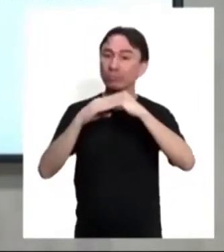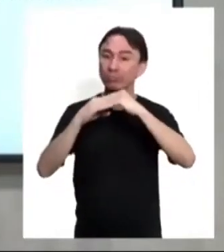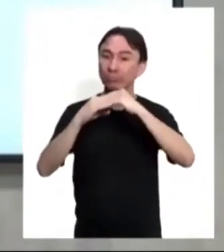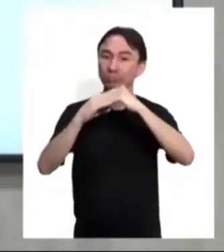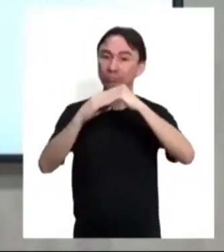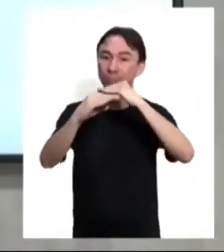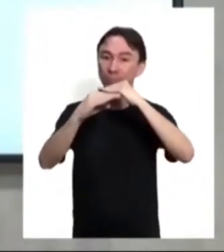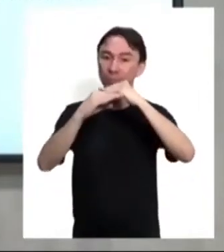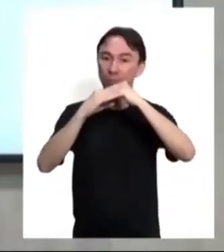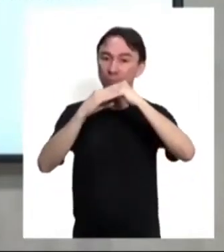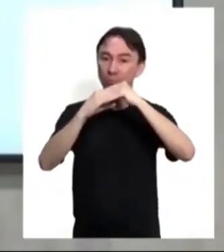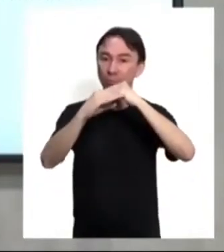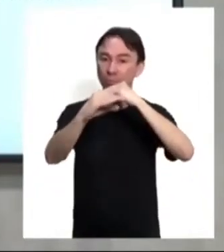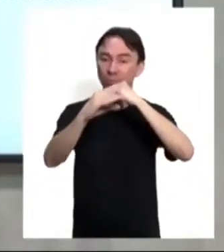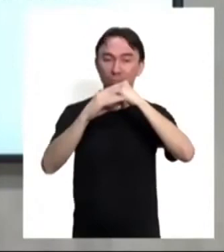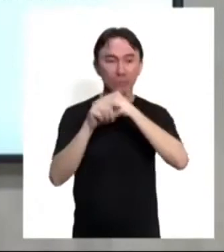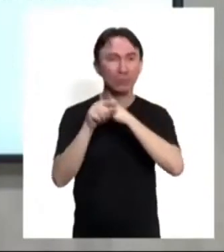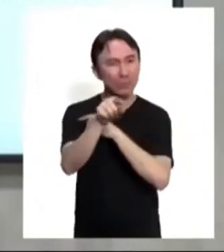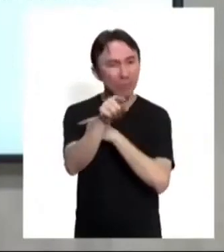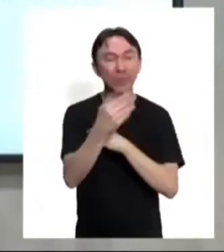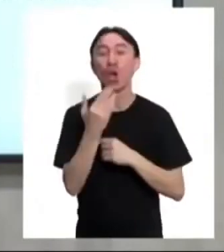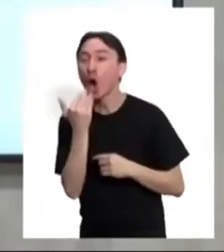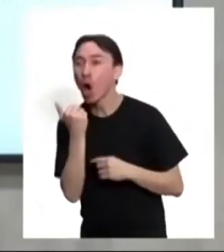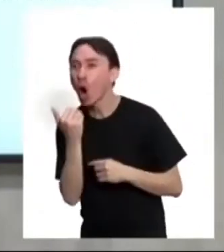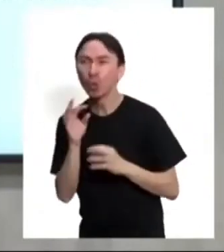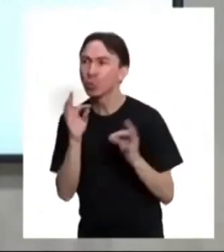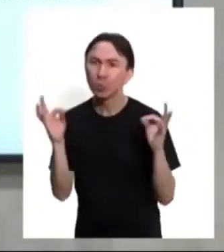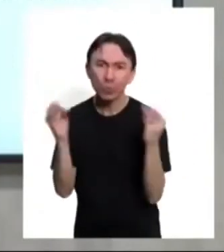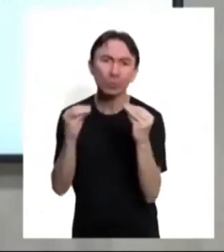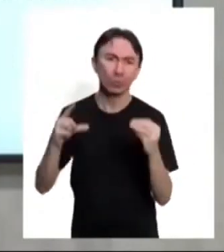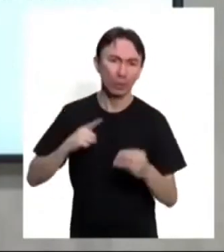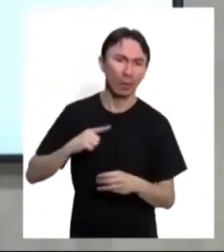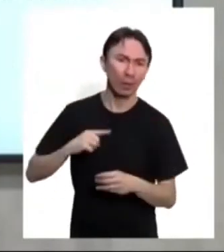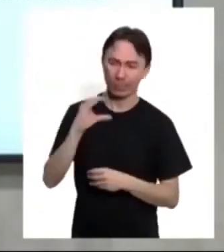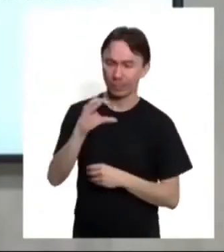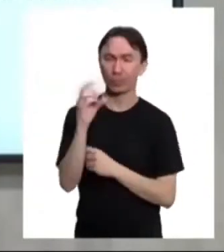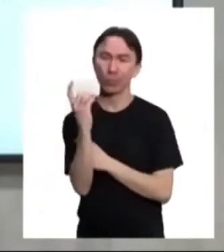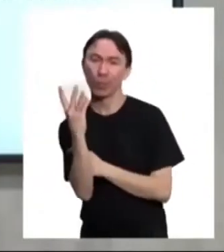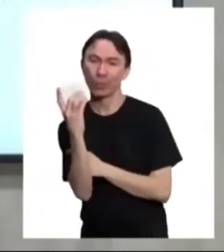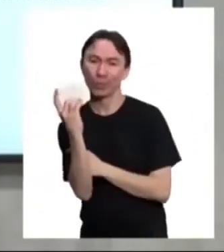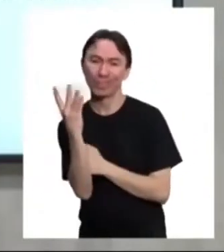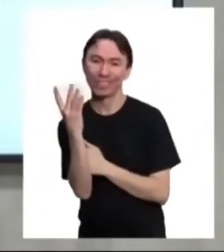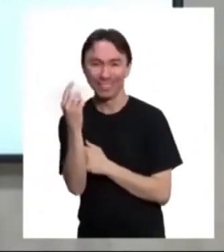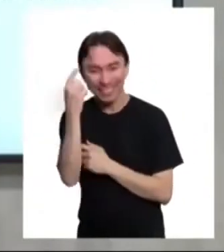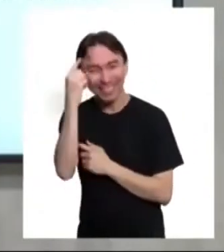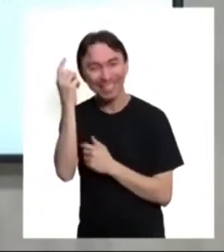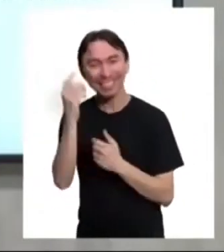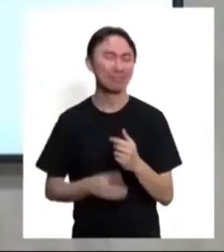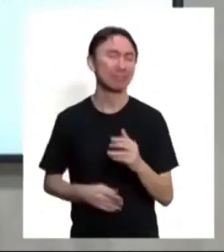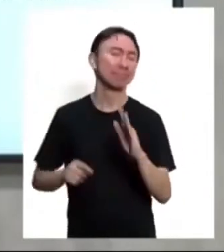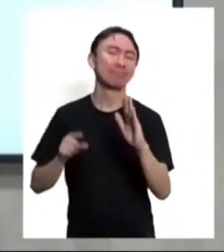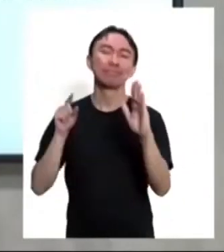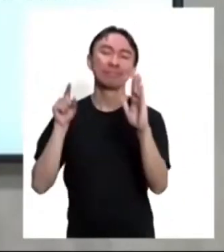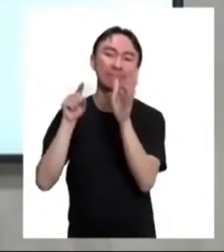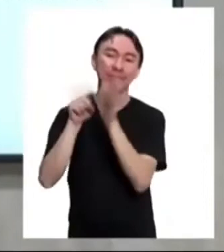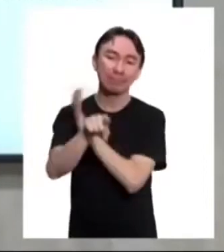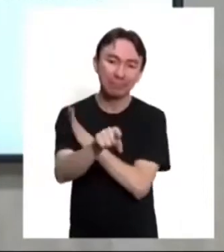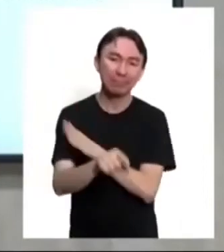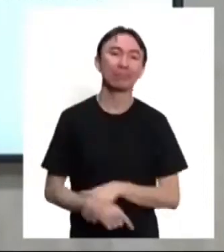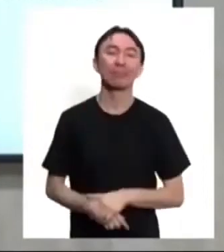Certo? Porque praticamente tudo que você come tem carbono 14. Aí eu pergunto para você, infelizmente, um dia